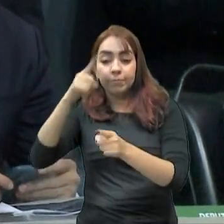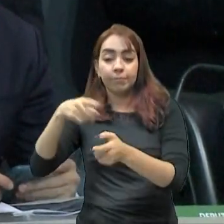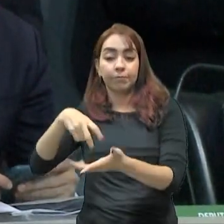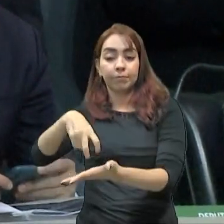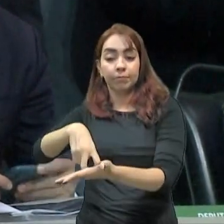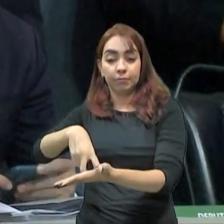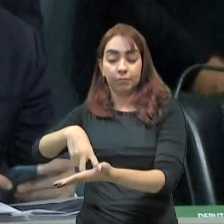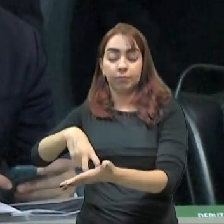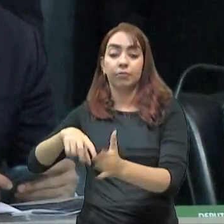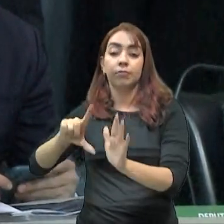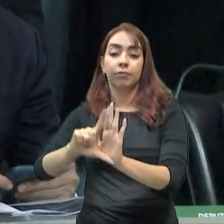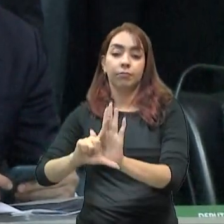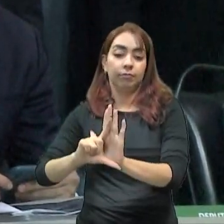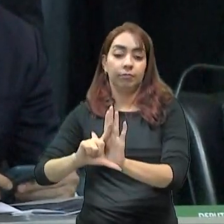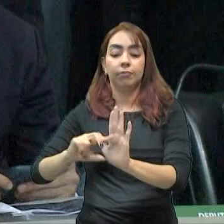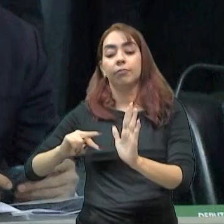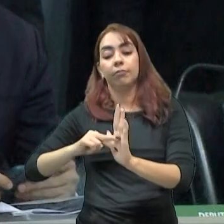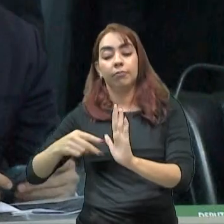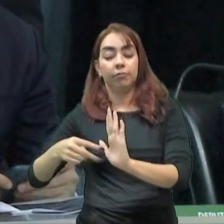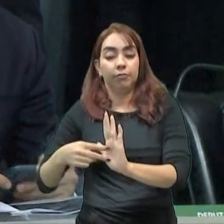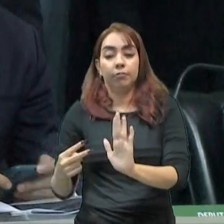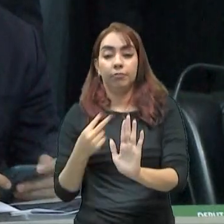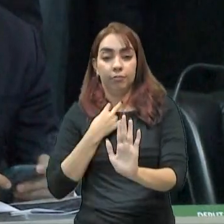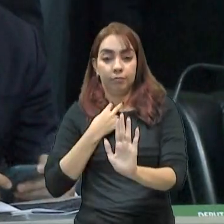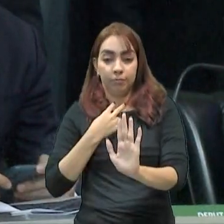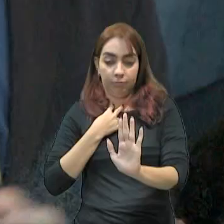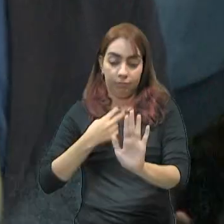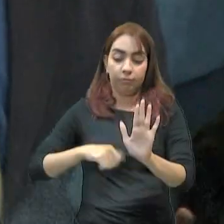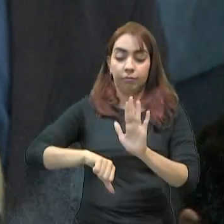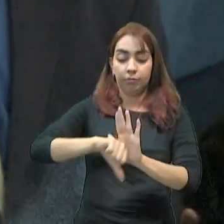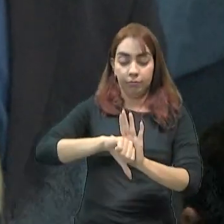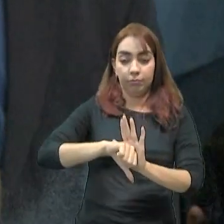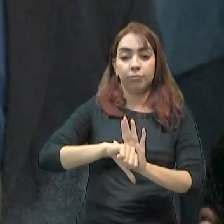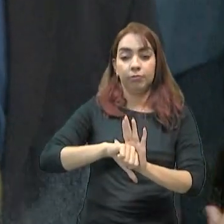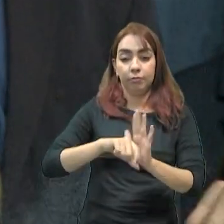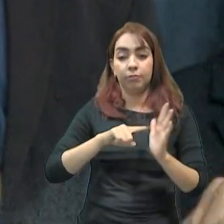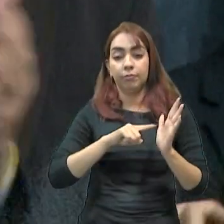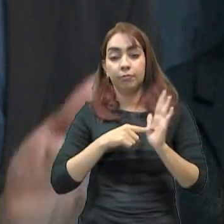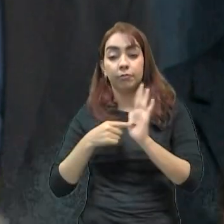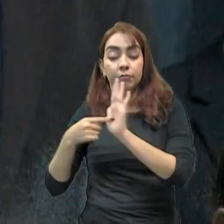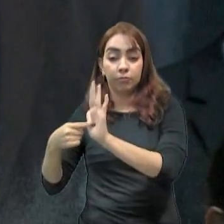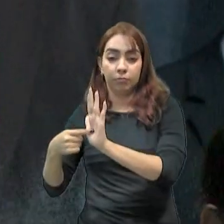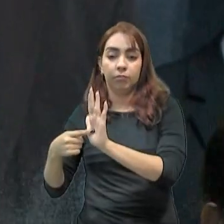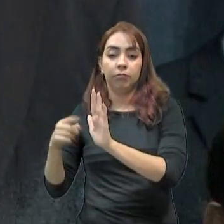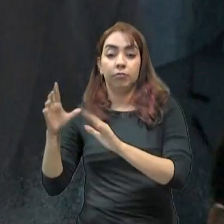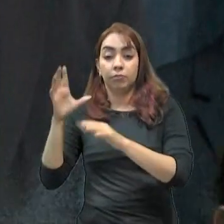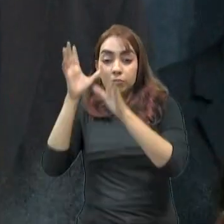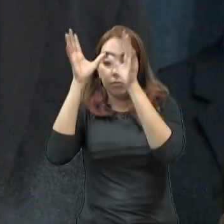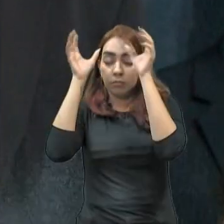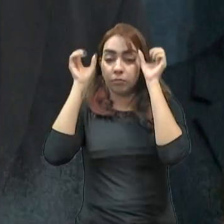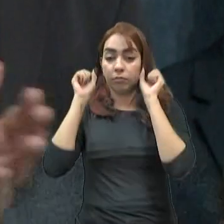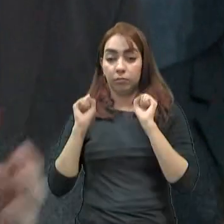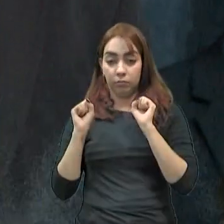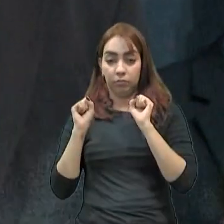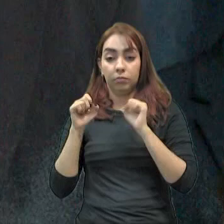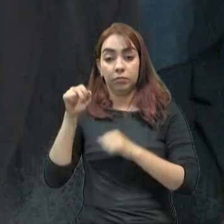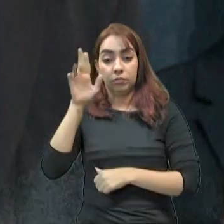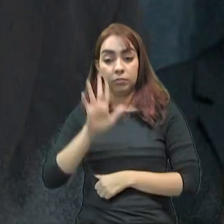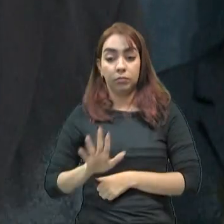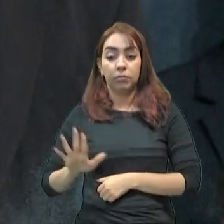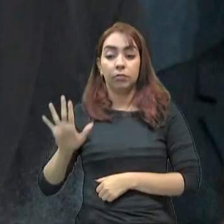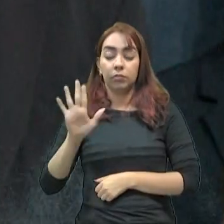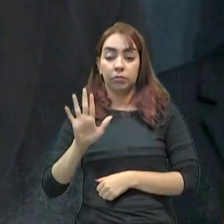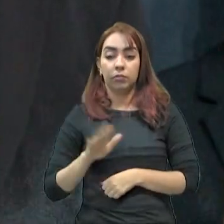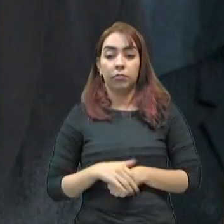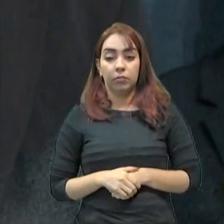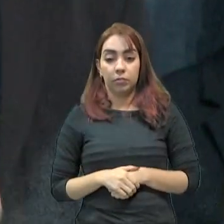ilegalidades foram denunciadas ao Conselho Nacional de justiça e a corregedoria de presídios com a mensagem Tais